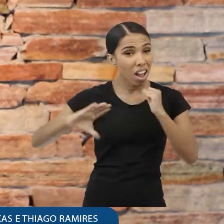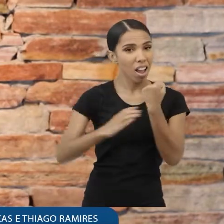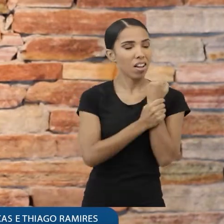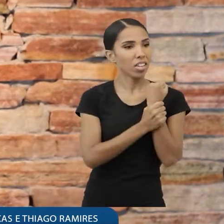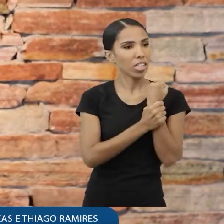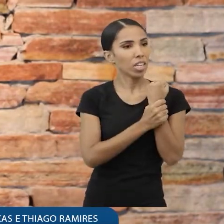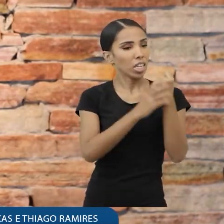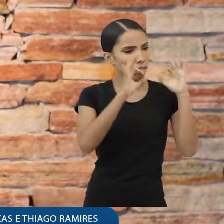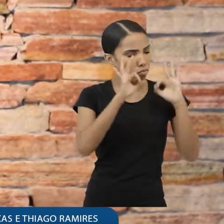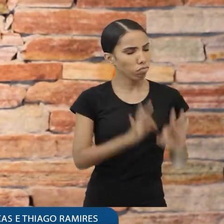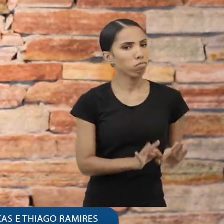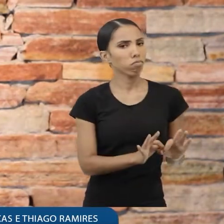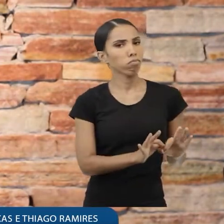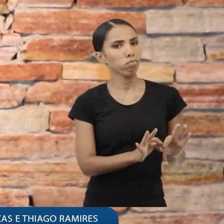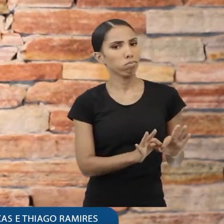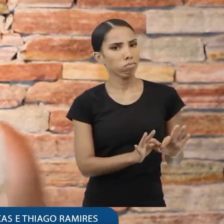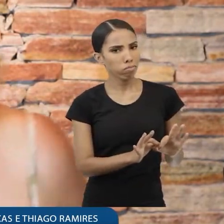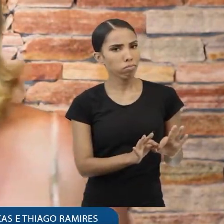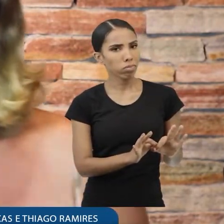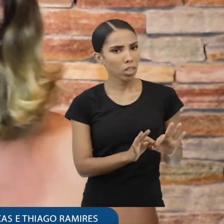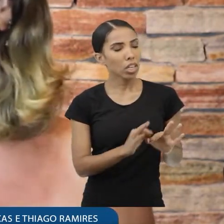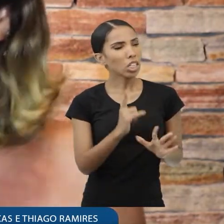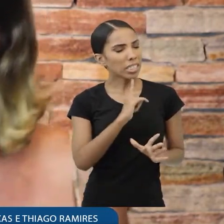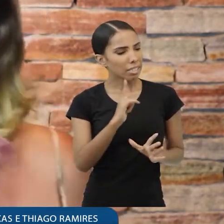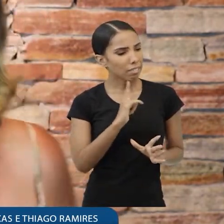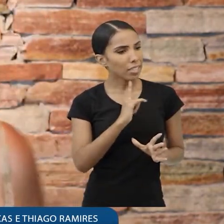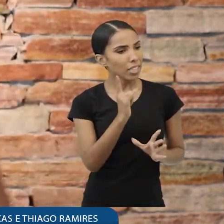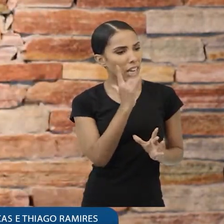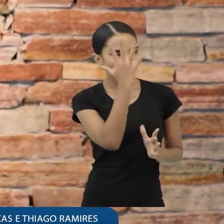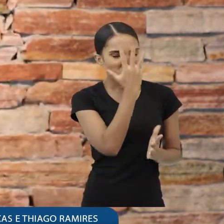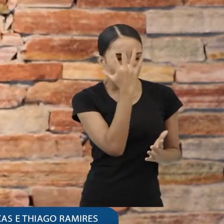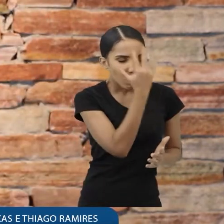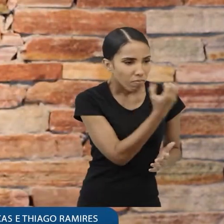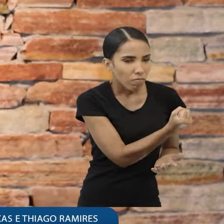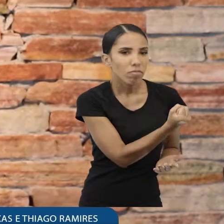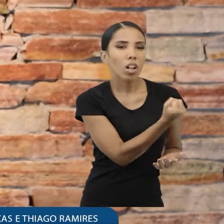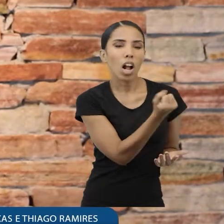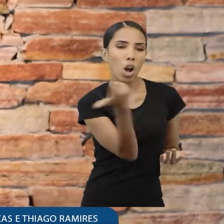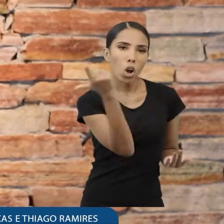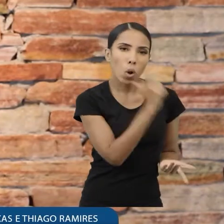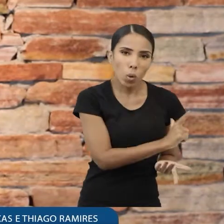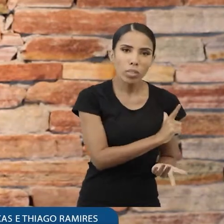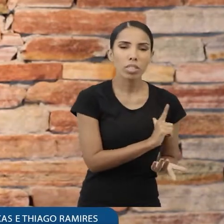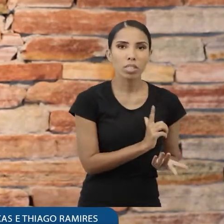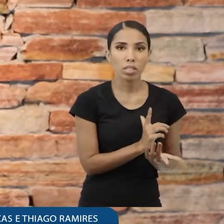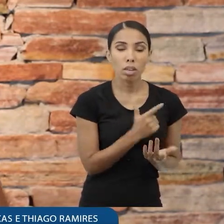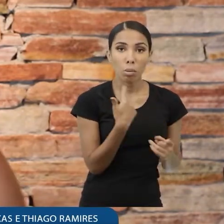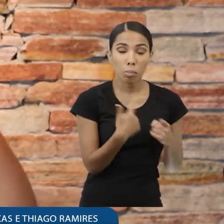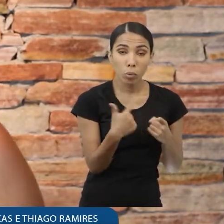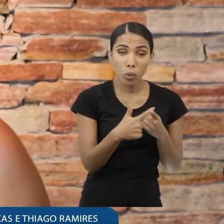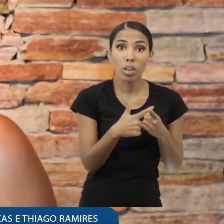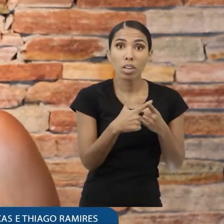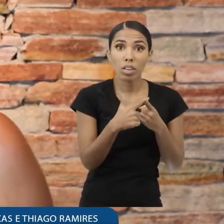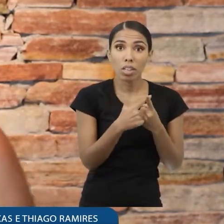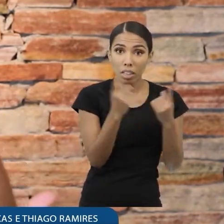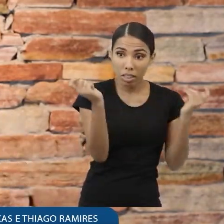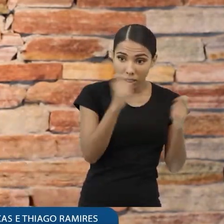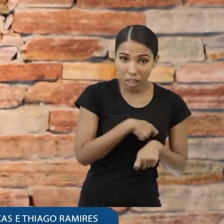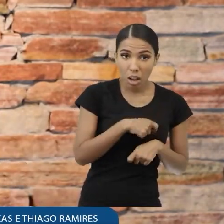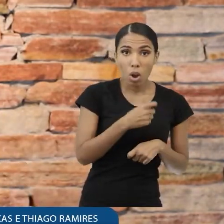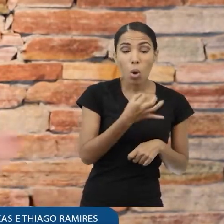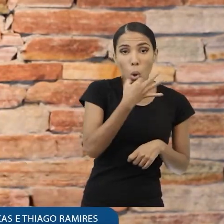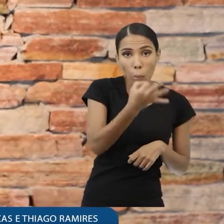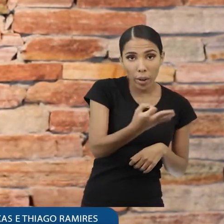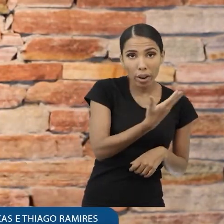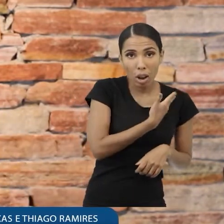ele. Garanta que ele realmente tem algo atrativo para vender para aquele patrocinador. Então, a